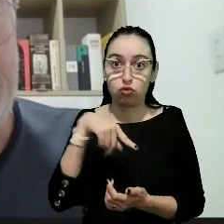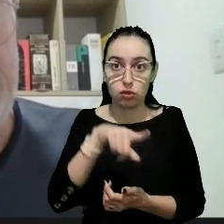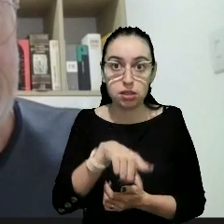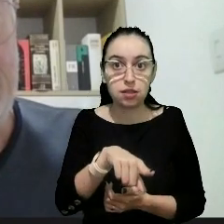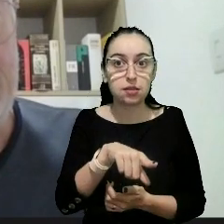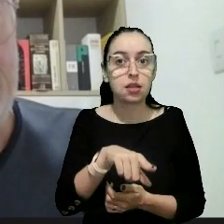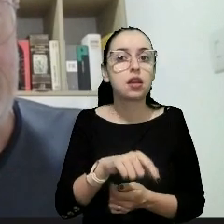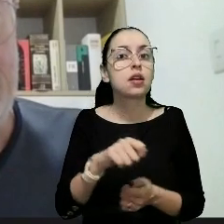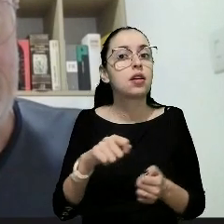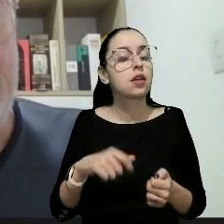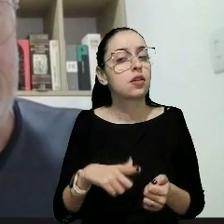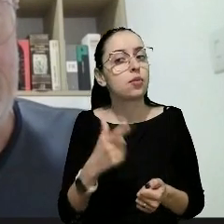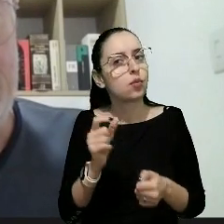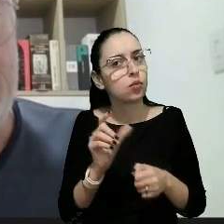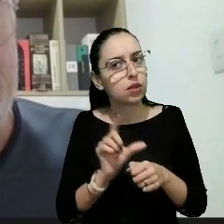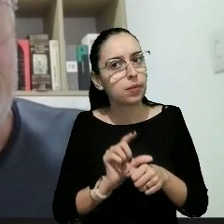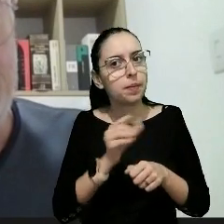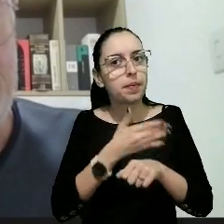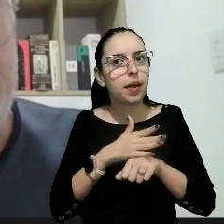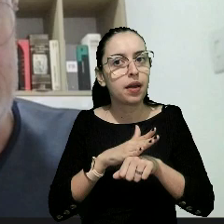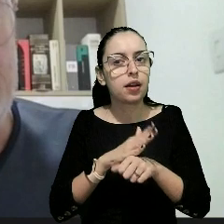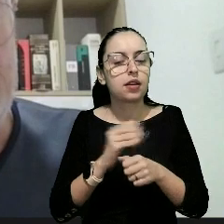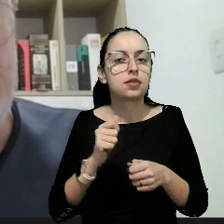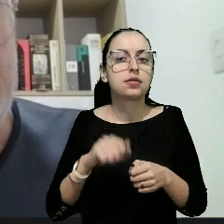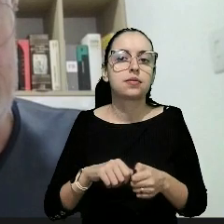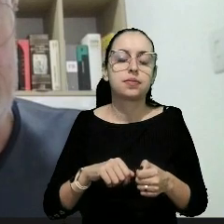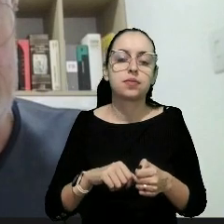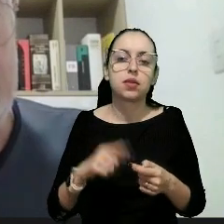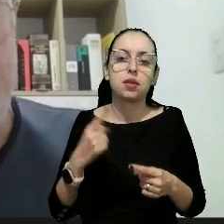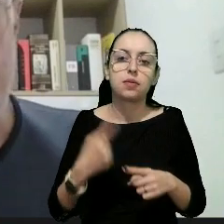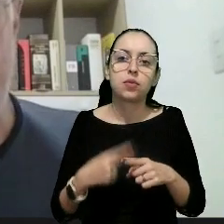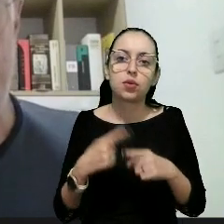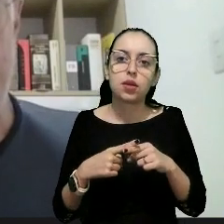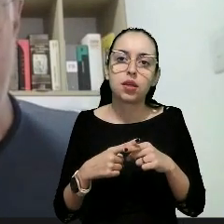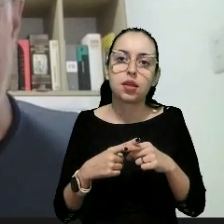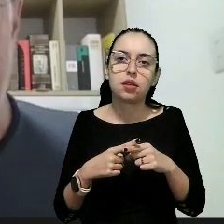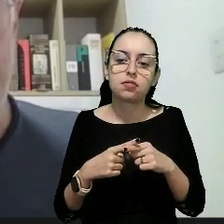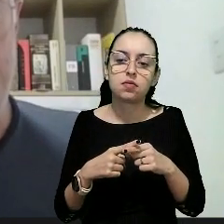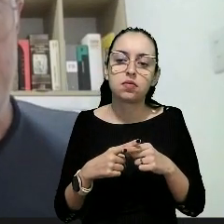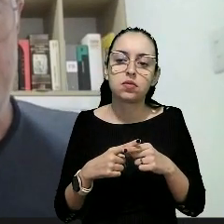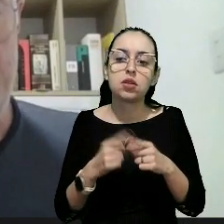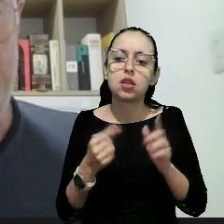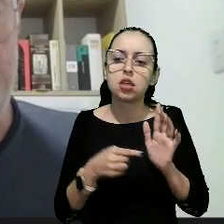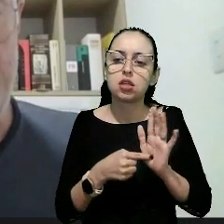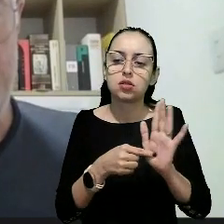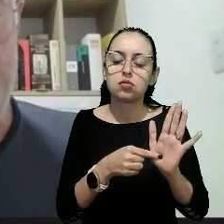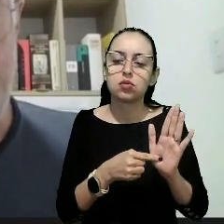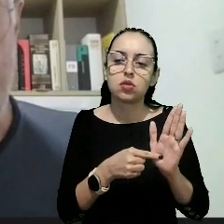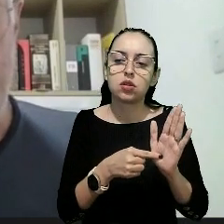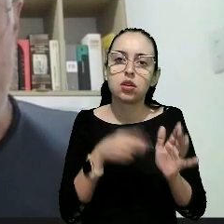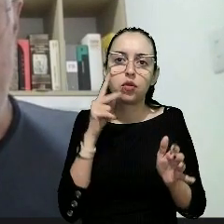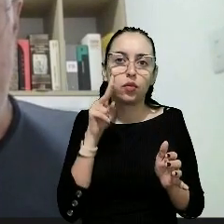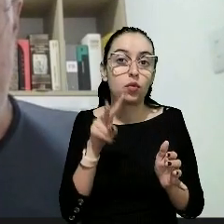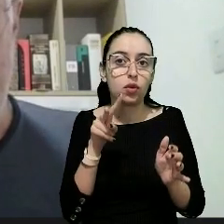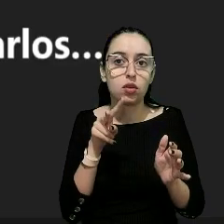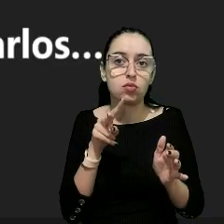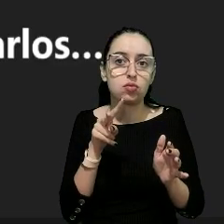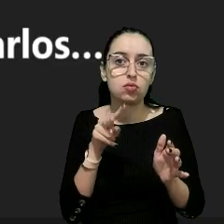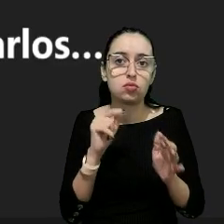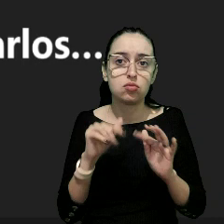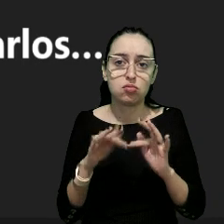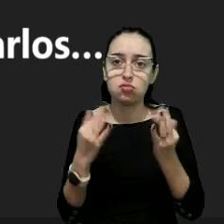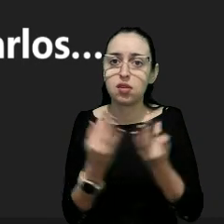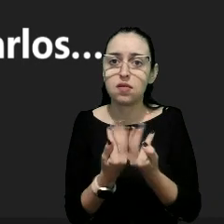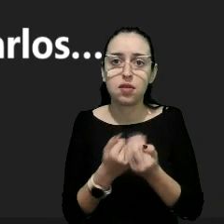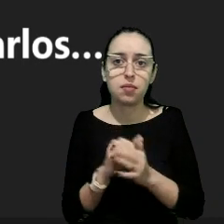cruel. Agora, você está fazendo a sua parte, porque isso que você